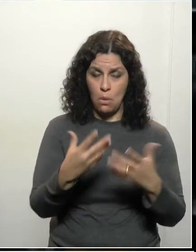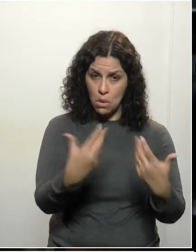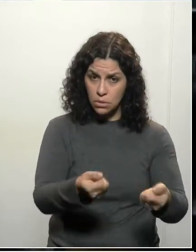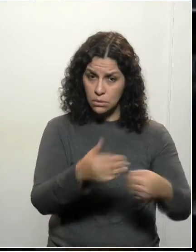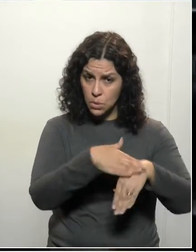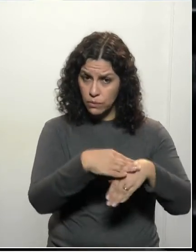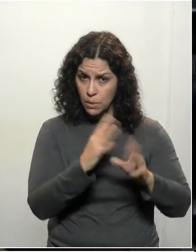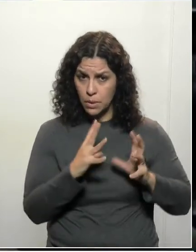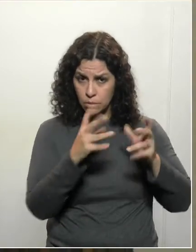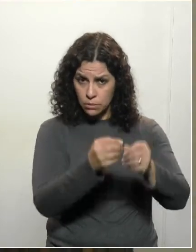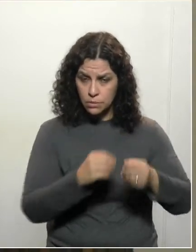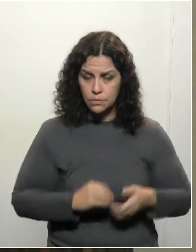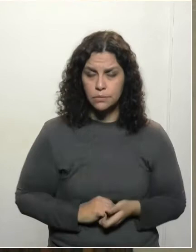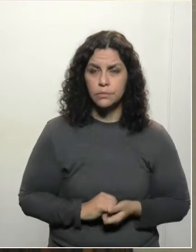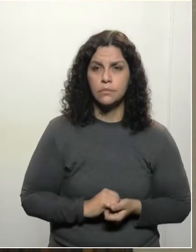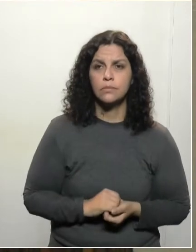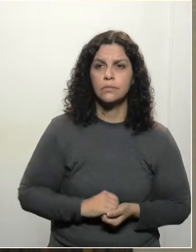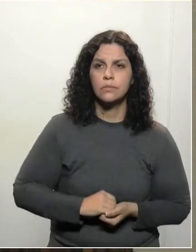de todos.